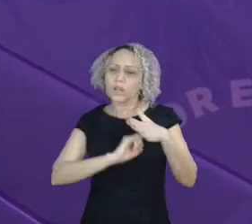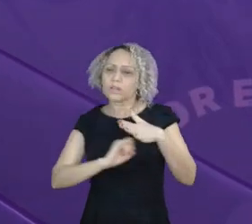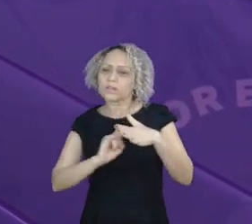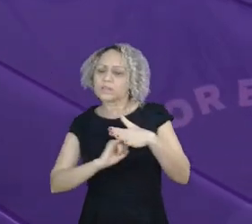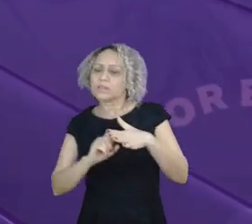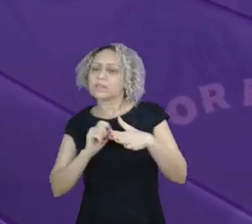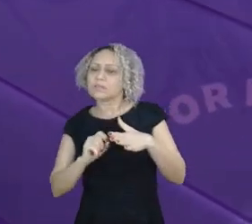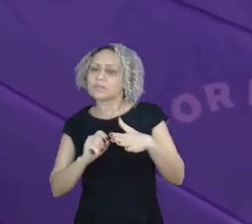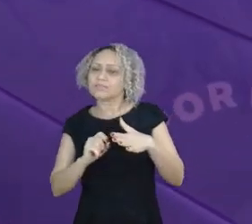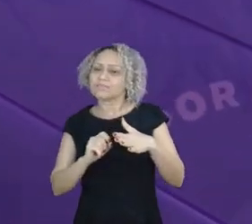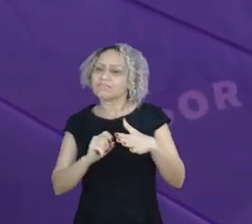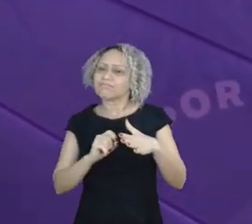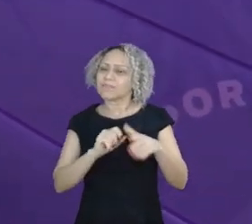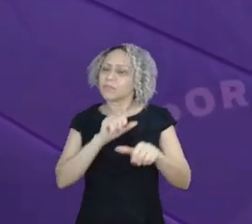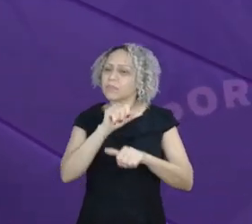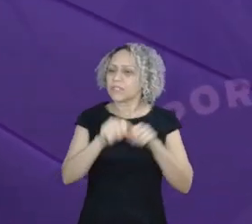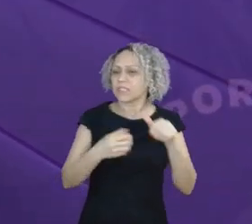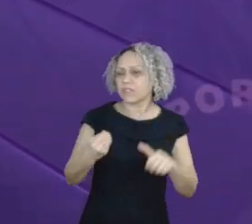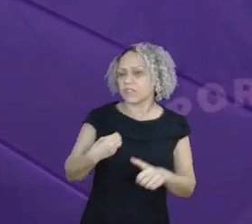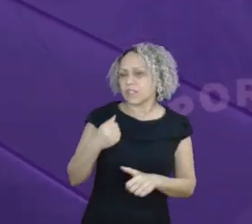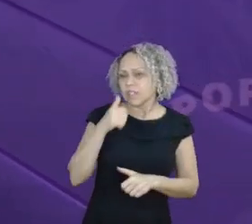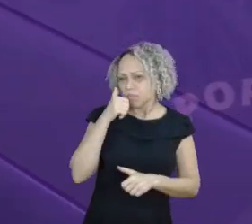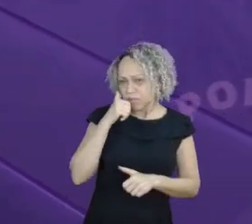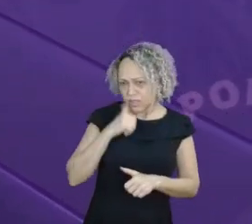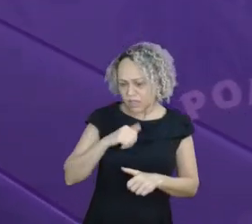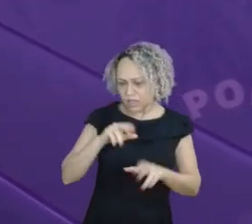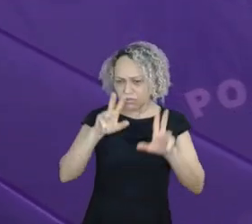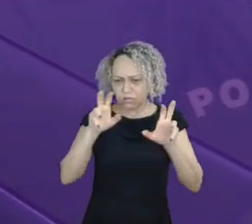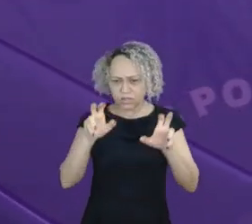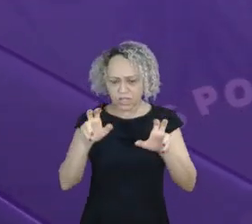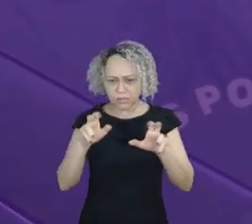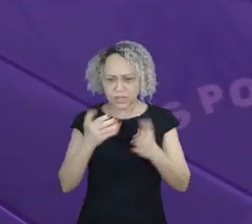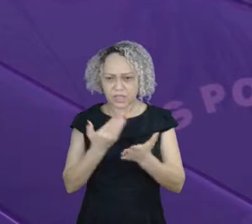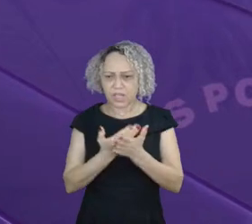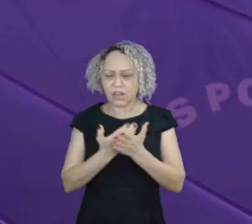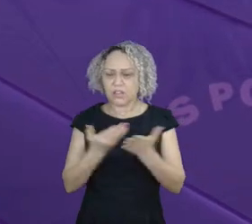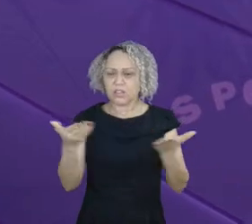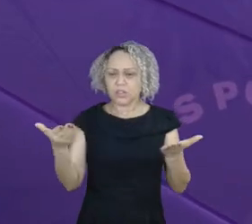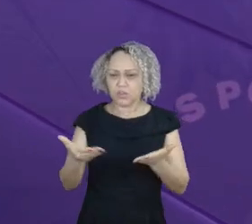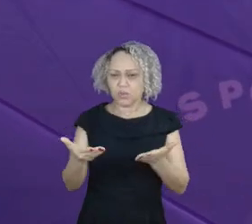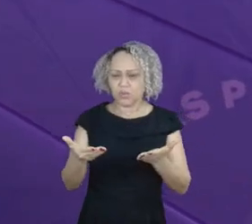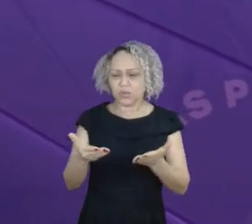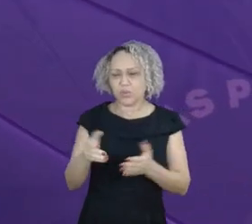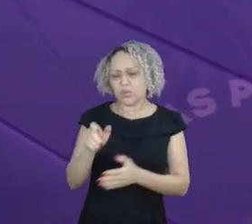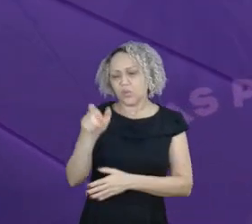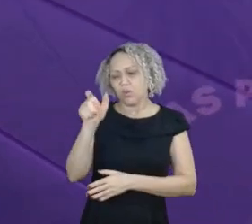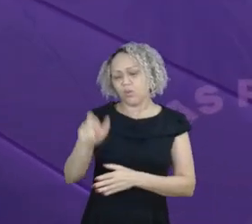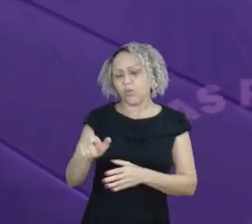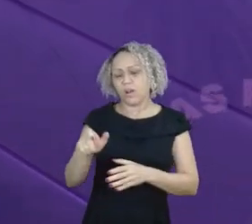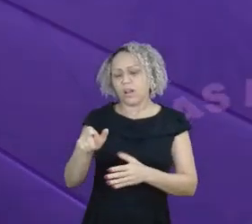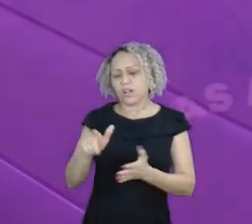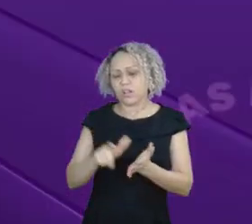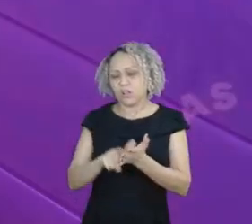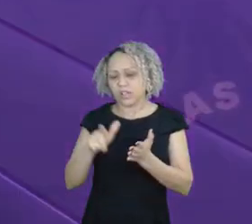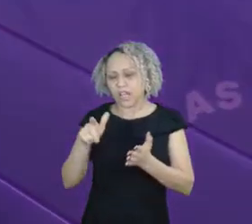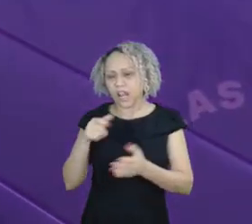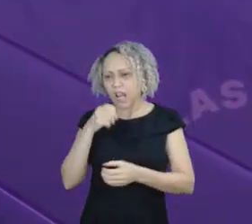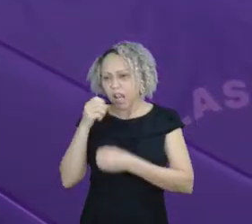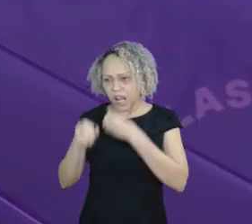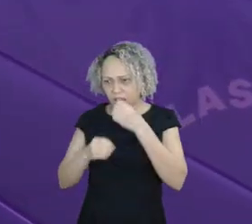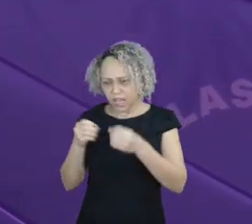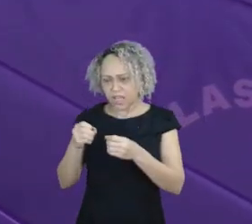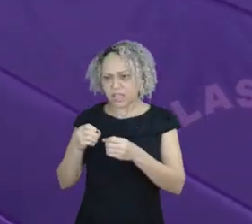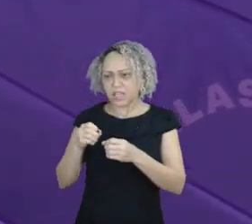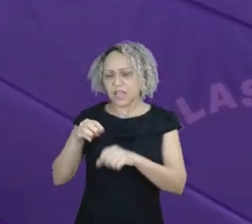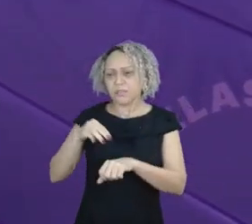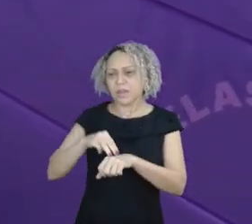das mulheres foi o tema da aula de hoje com a jornalista, educadora social e mestranda em Sociedade e Cultura e